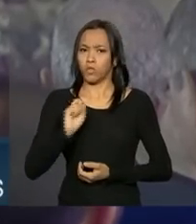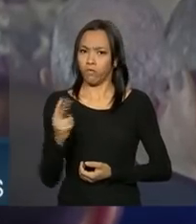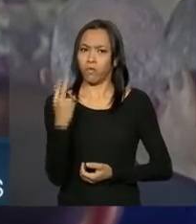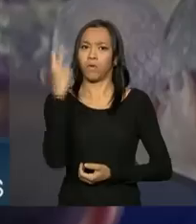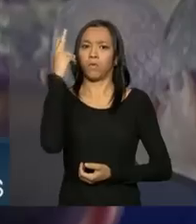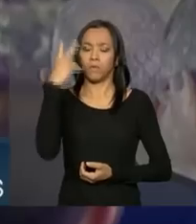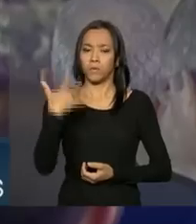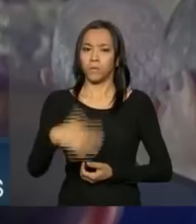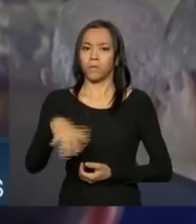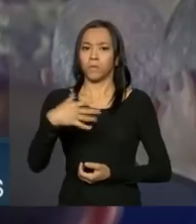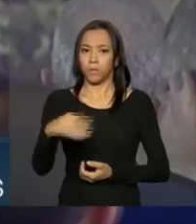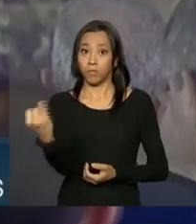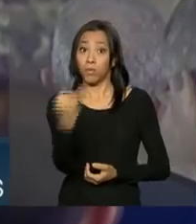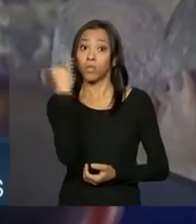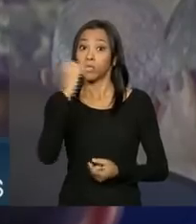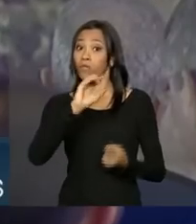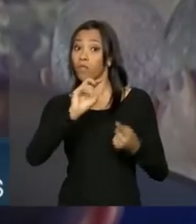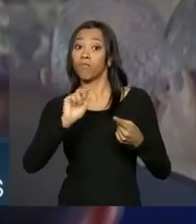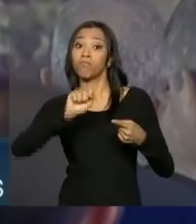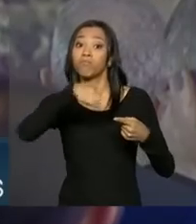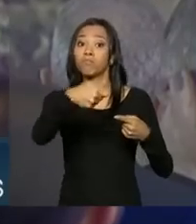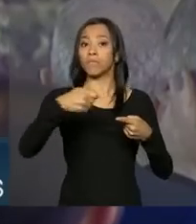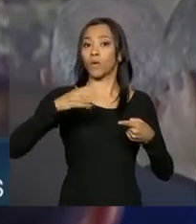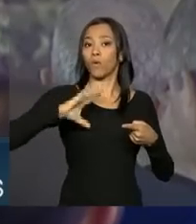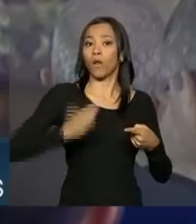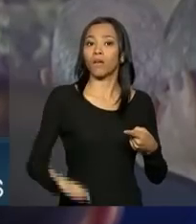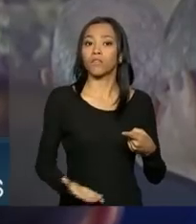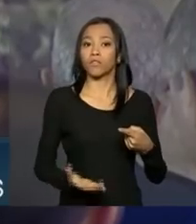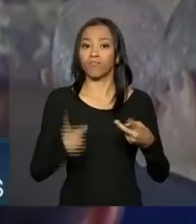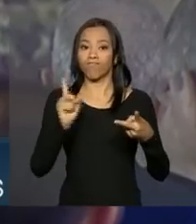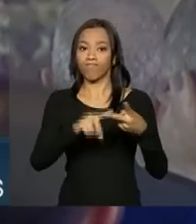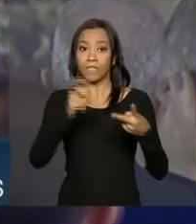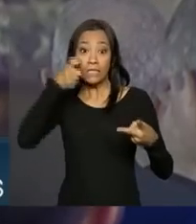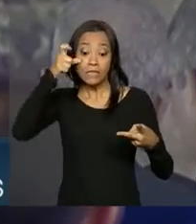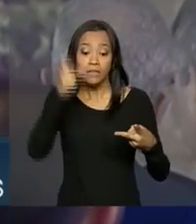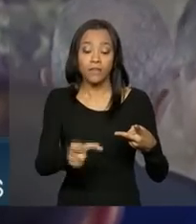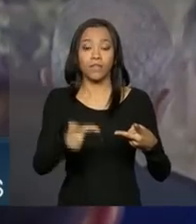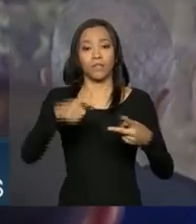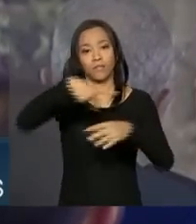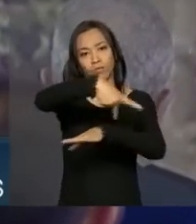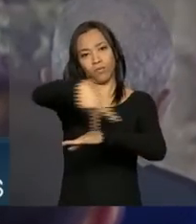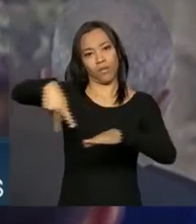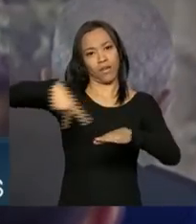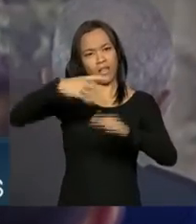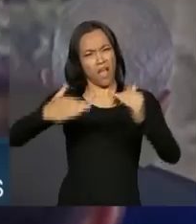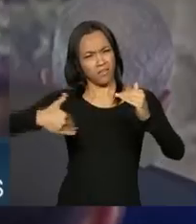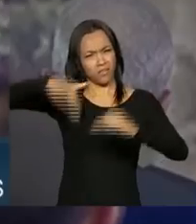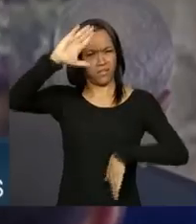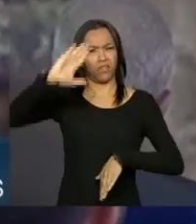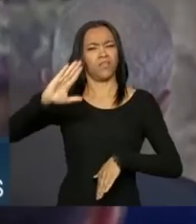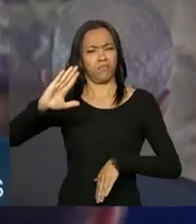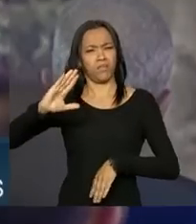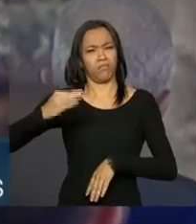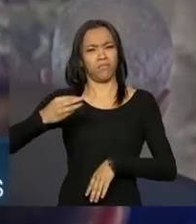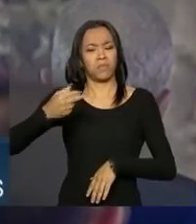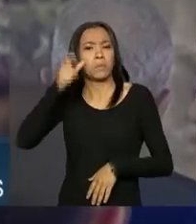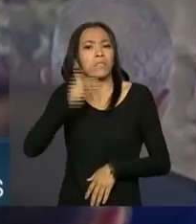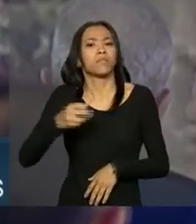valores da coragem e do interesse do país acima dos interesses